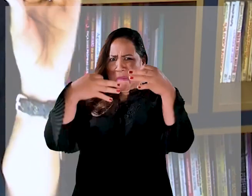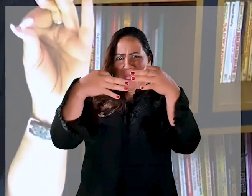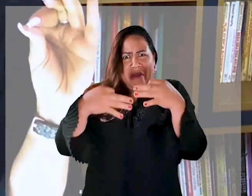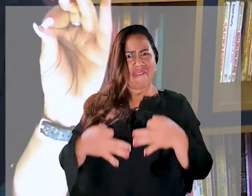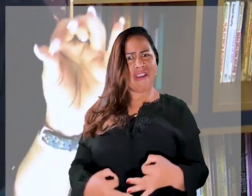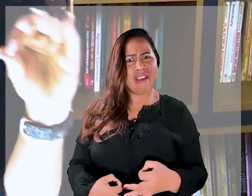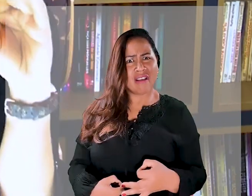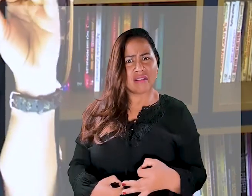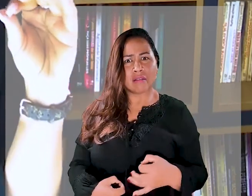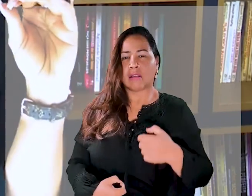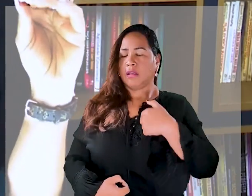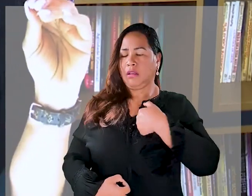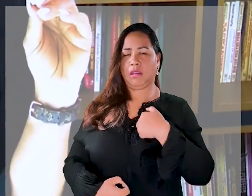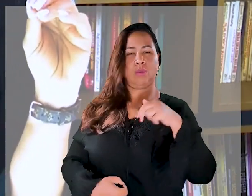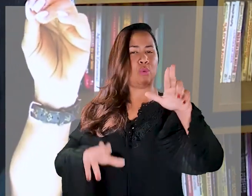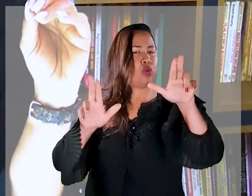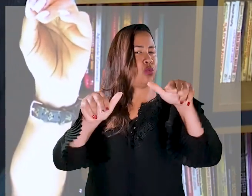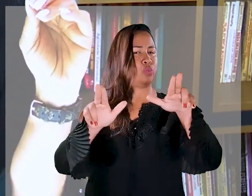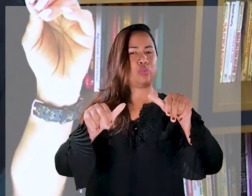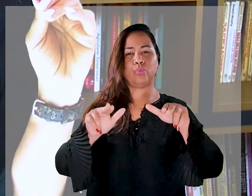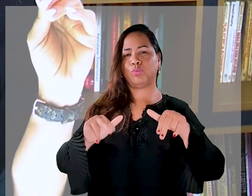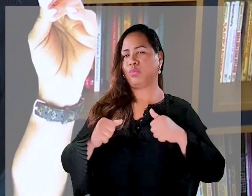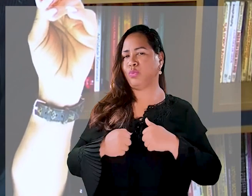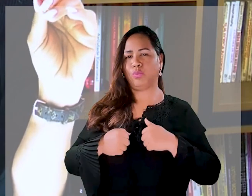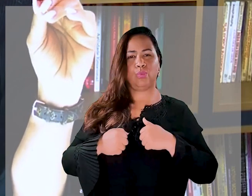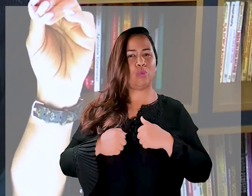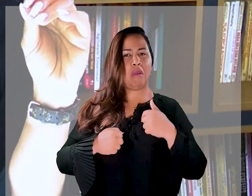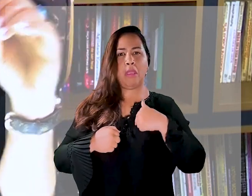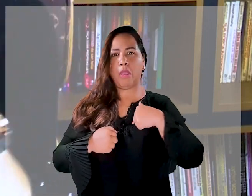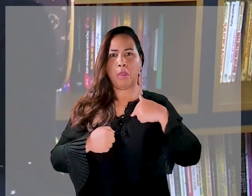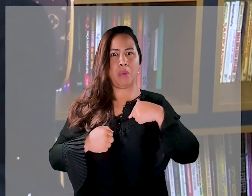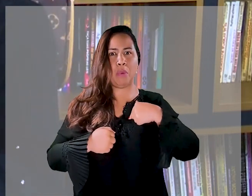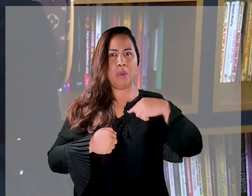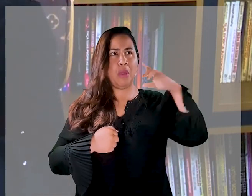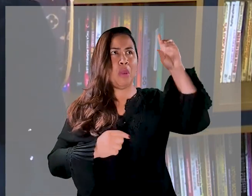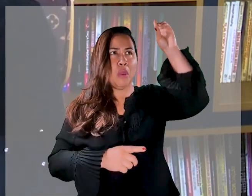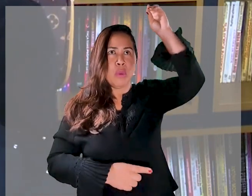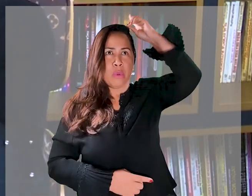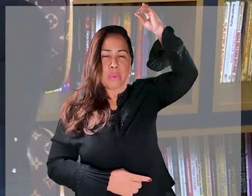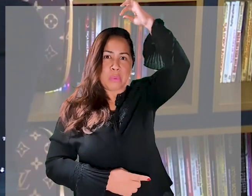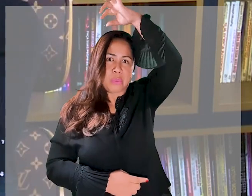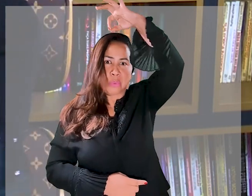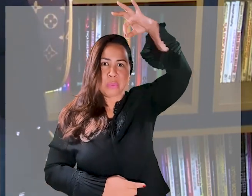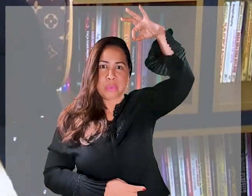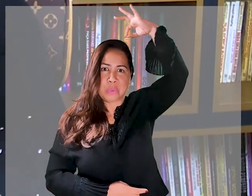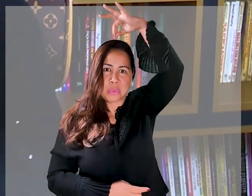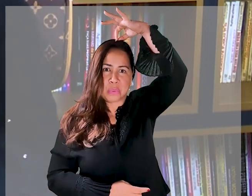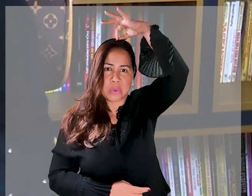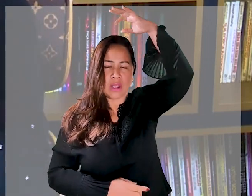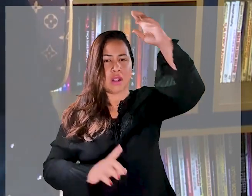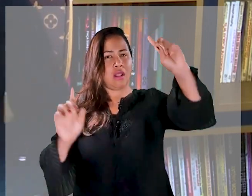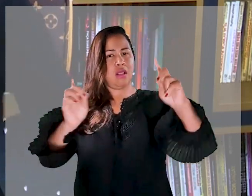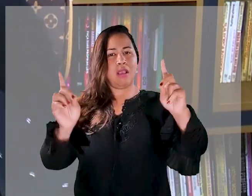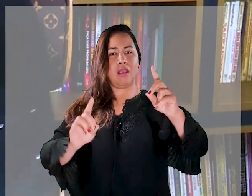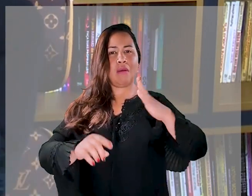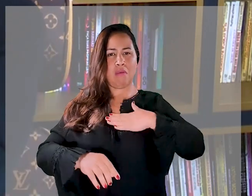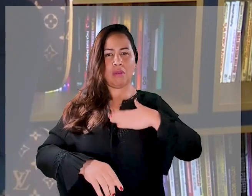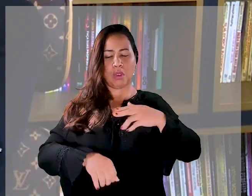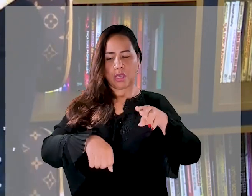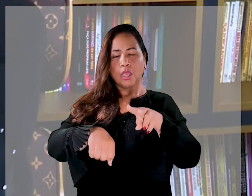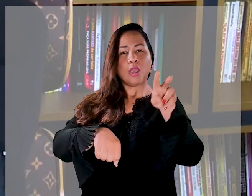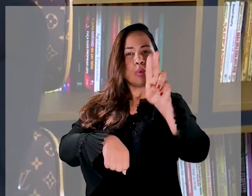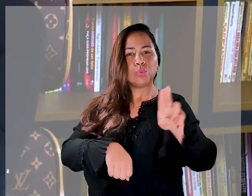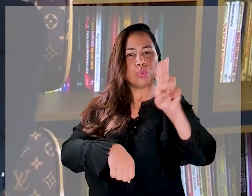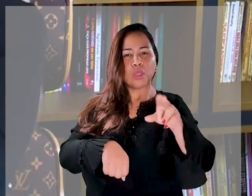eu nunca, em nenhum momento da minha vida, eu vendi essa imagem. Pelo contrário, eu tô aqui com um relógio da Louis Vuitton, comprei